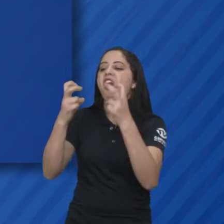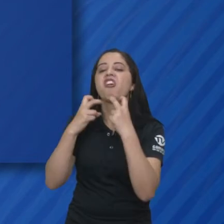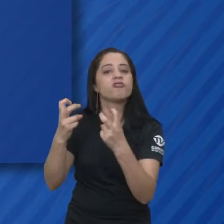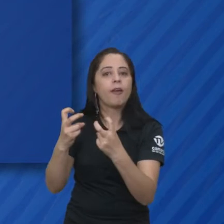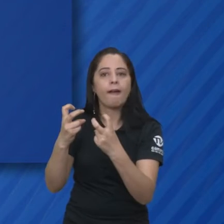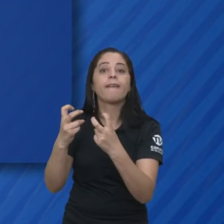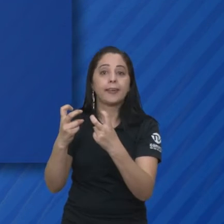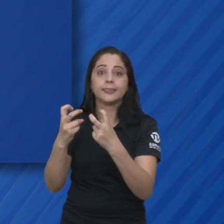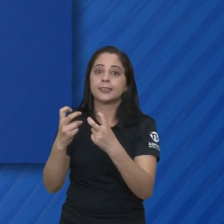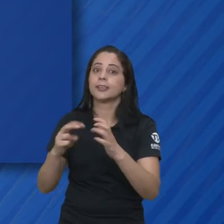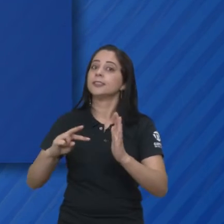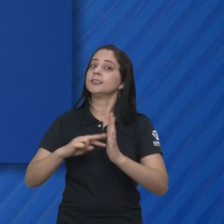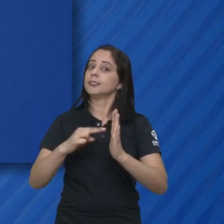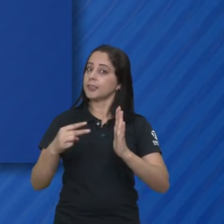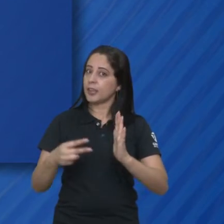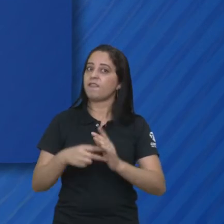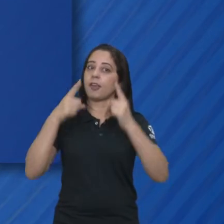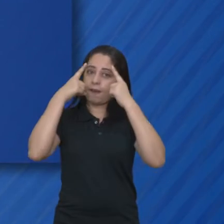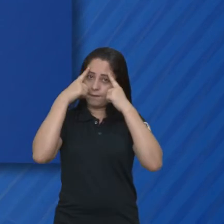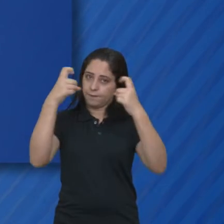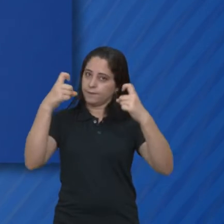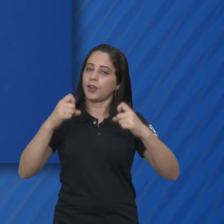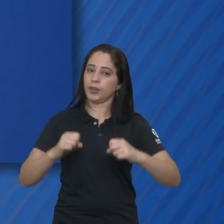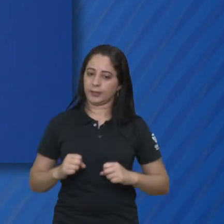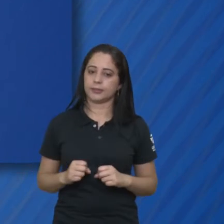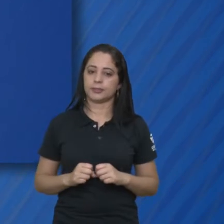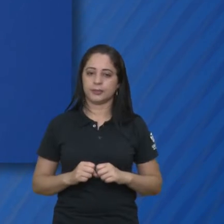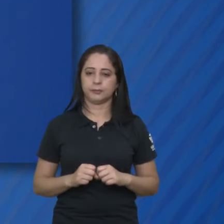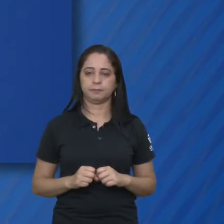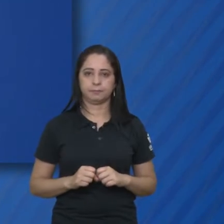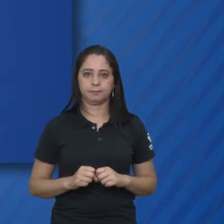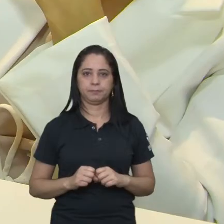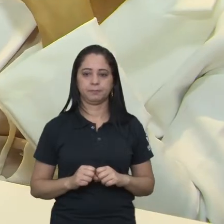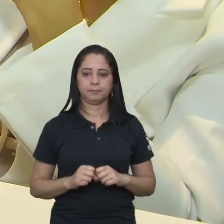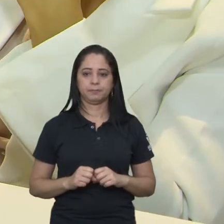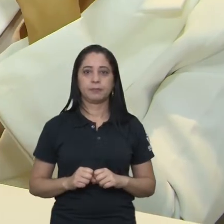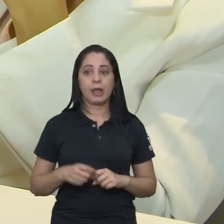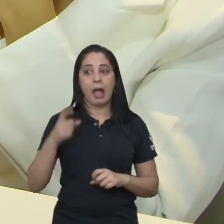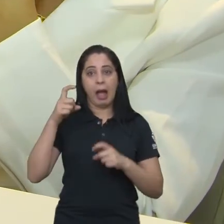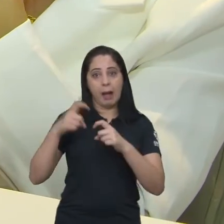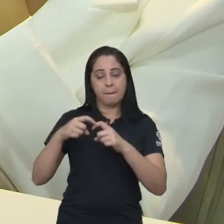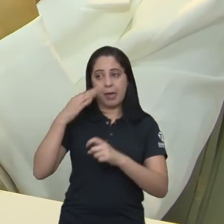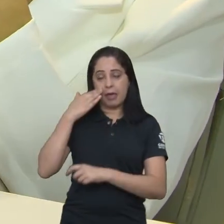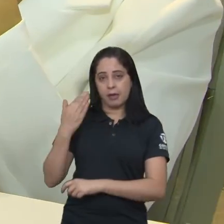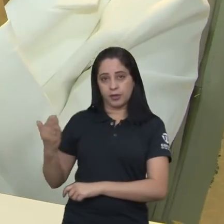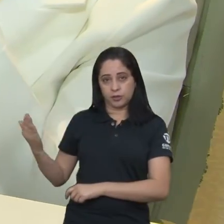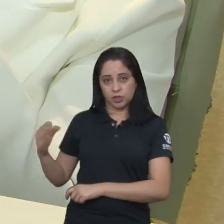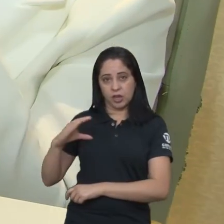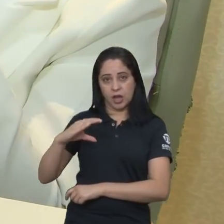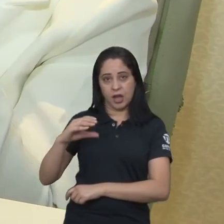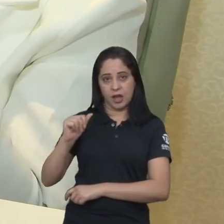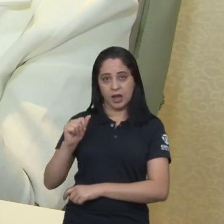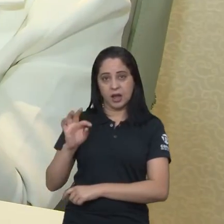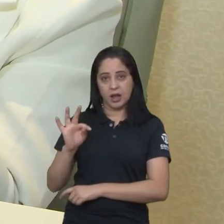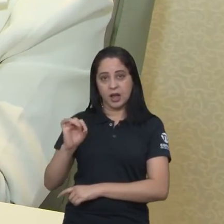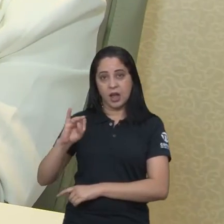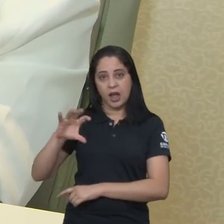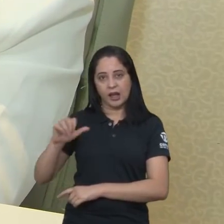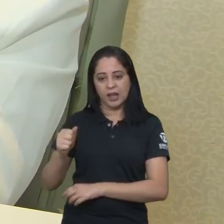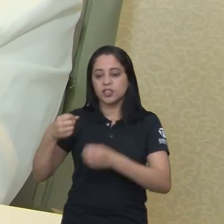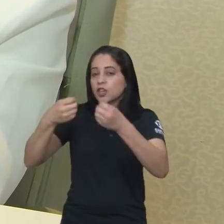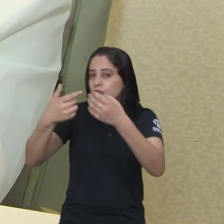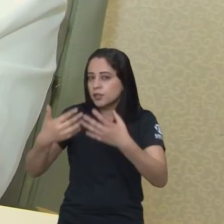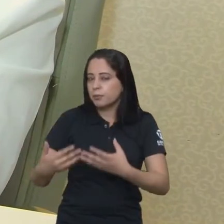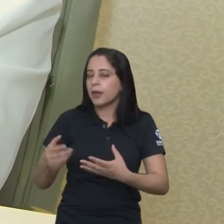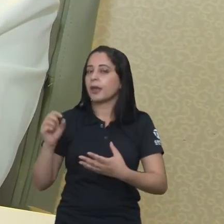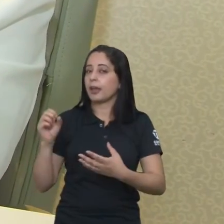e impedir a livre posição e a movimentação durante o parto. A ginecologista e obstetra Cádia Frois